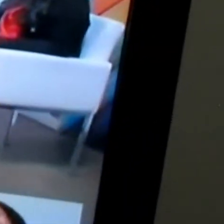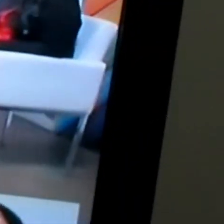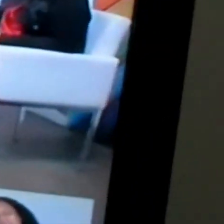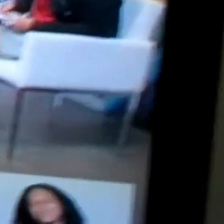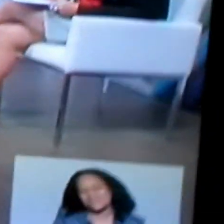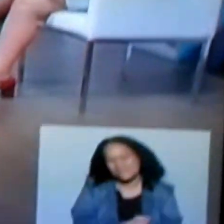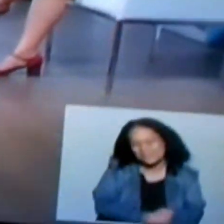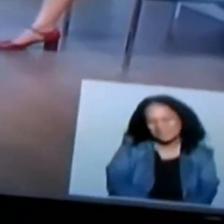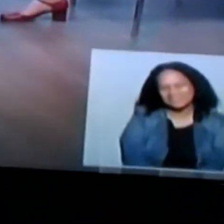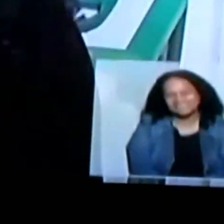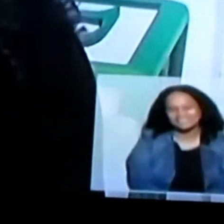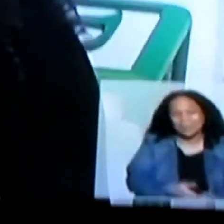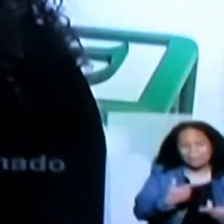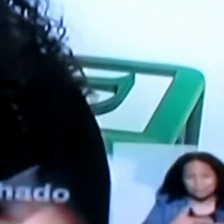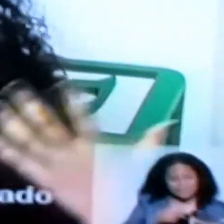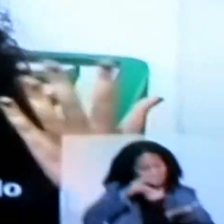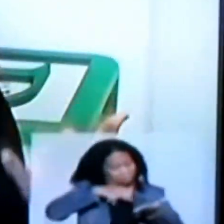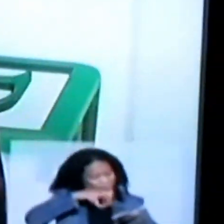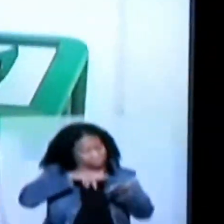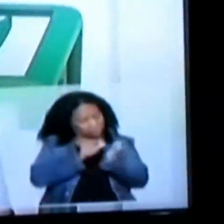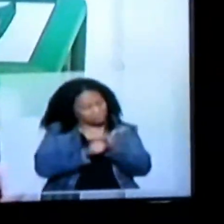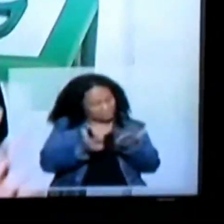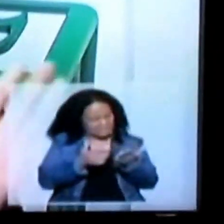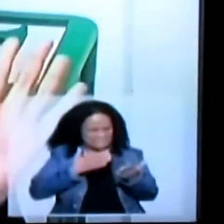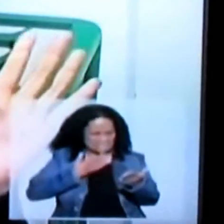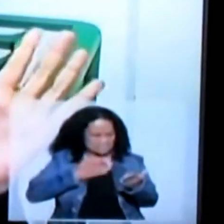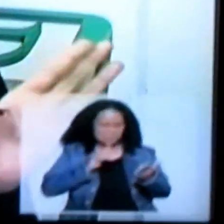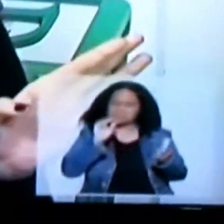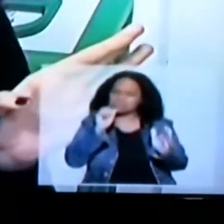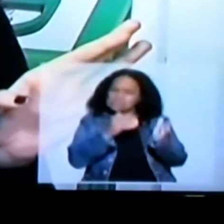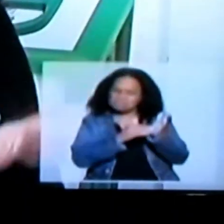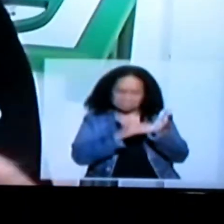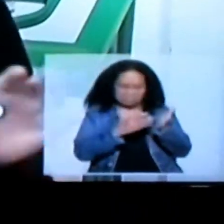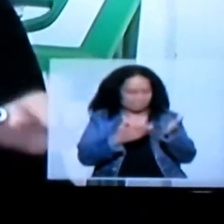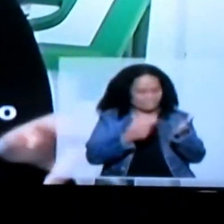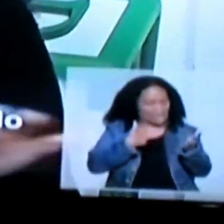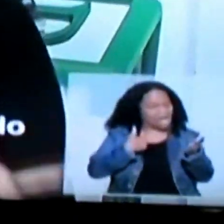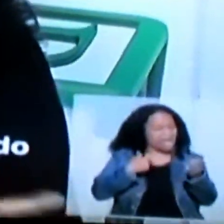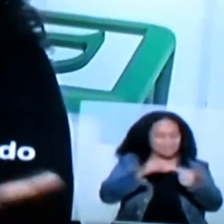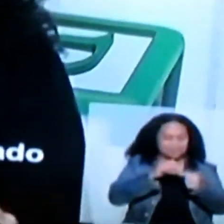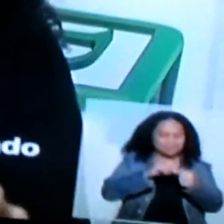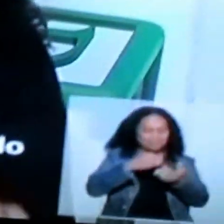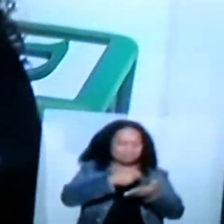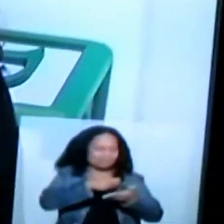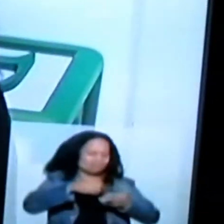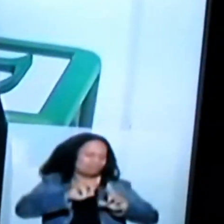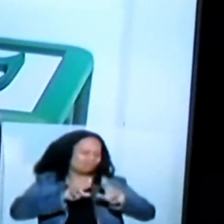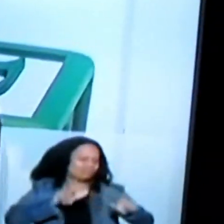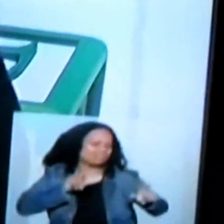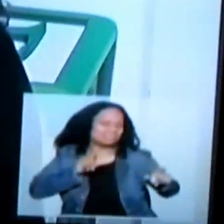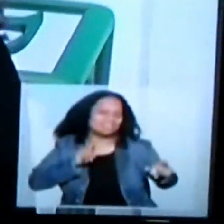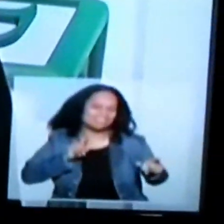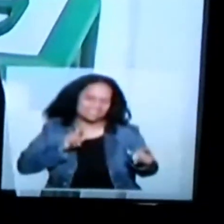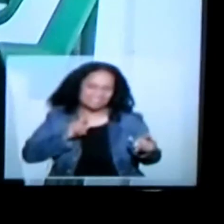coisas. Entendeu? A gente lê um livro e já fica, não, eu gostei muito desse final. Calma aí, vamos pra ver que o negocinho diferente.